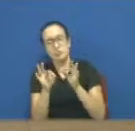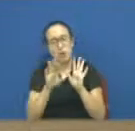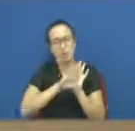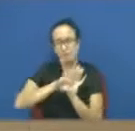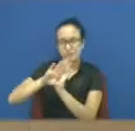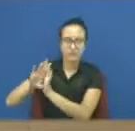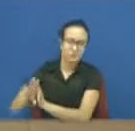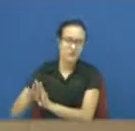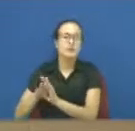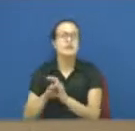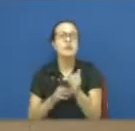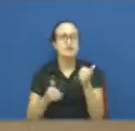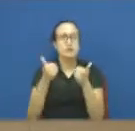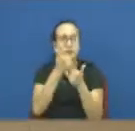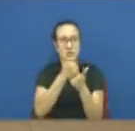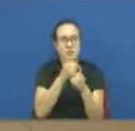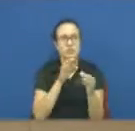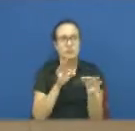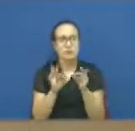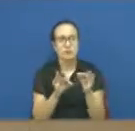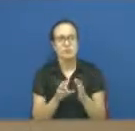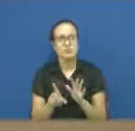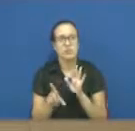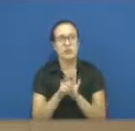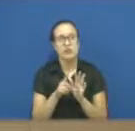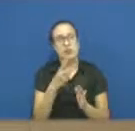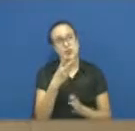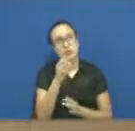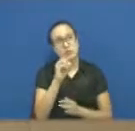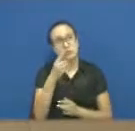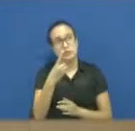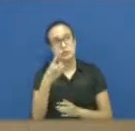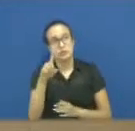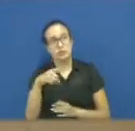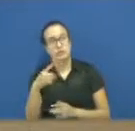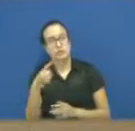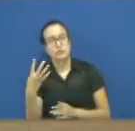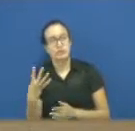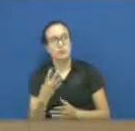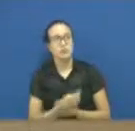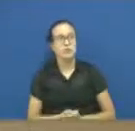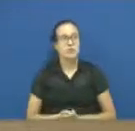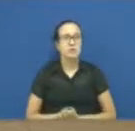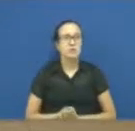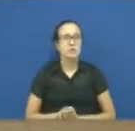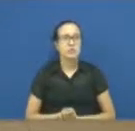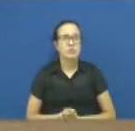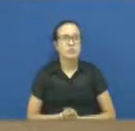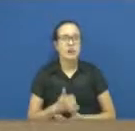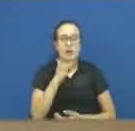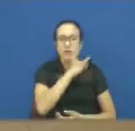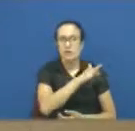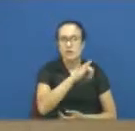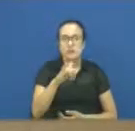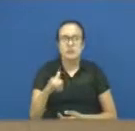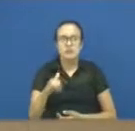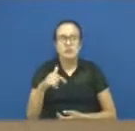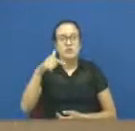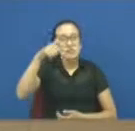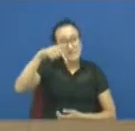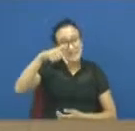pauta, projeto de lei 201 de 2014. Informo aos senhores que o item 7º